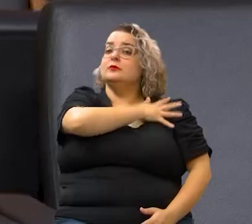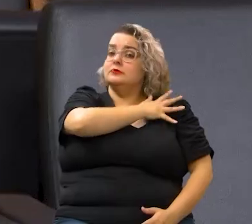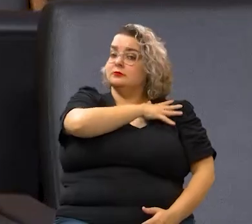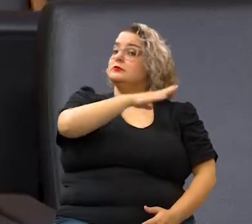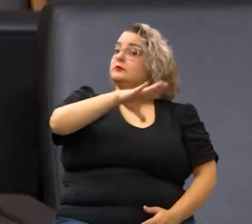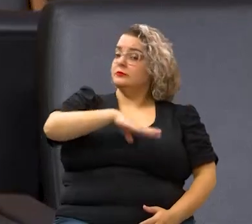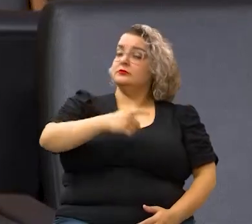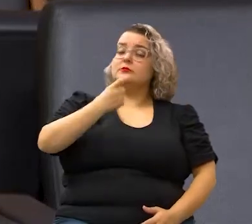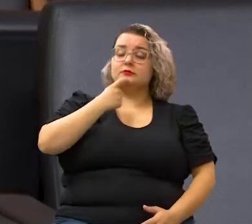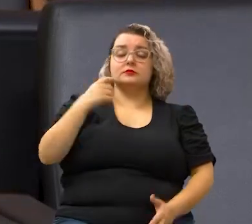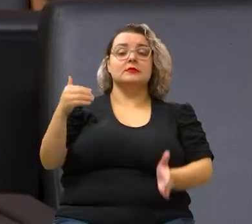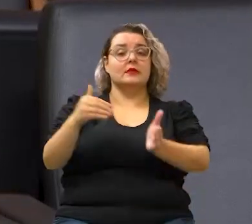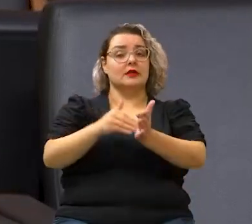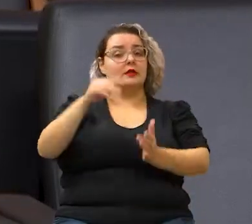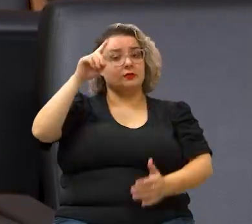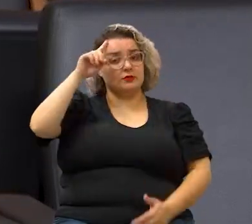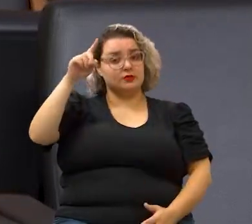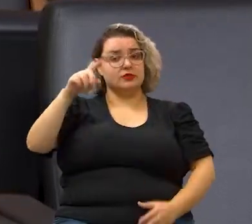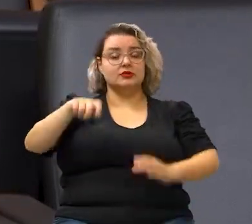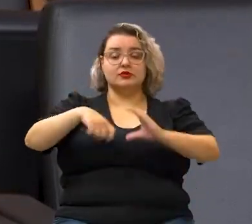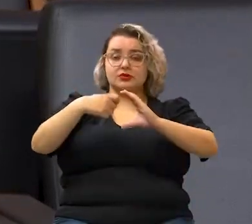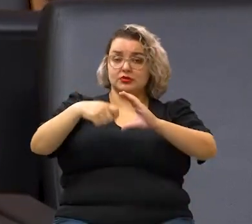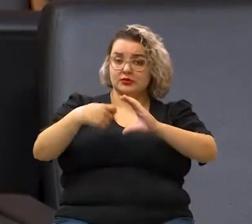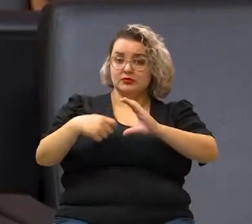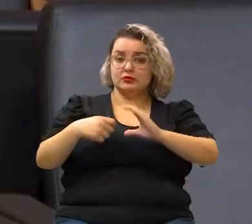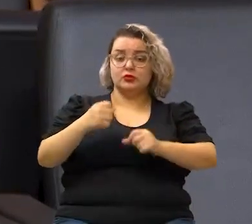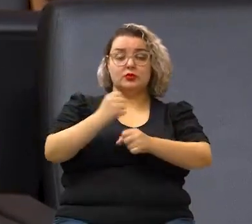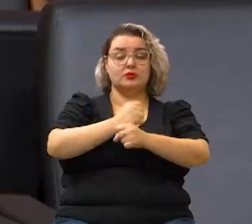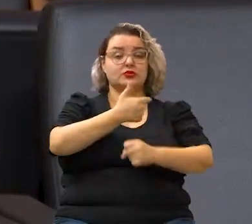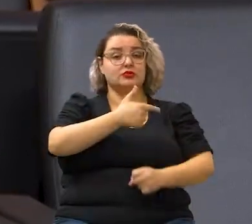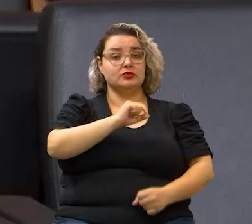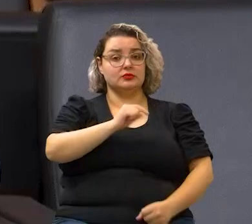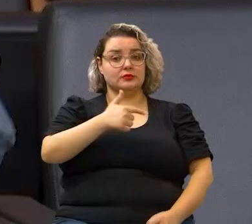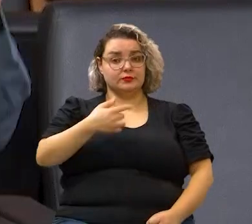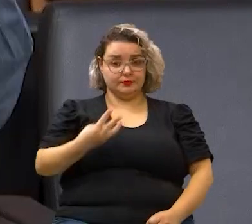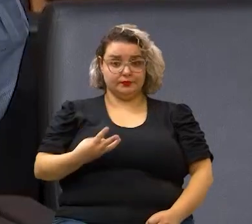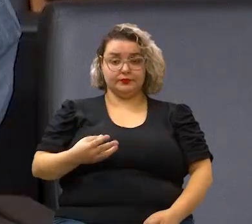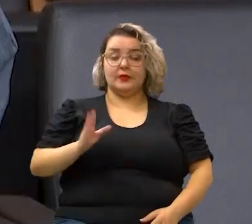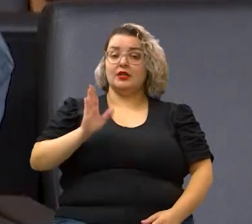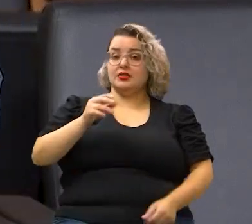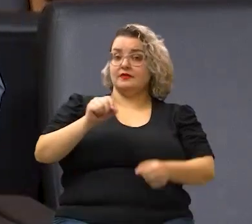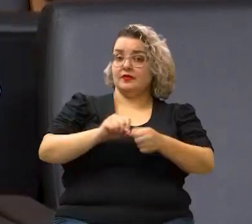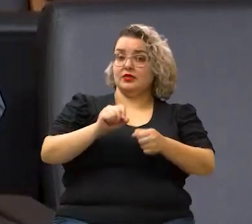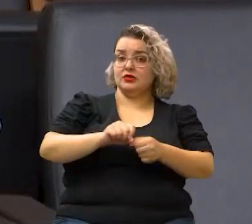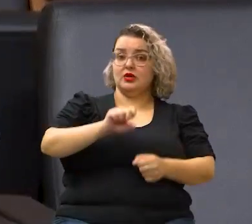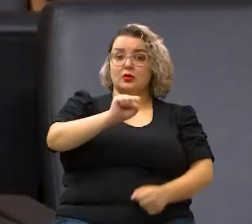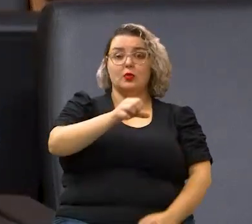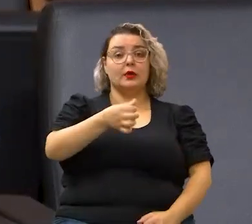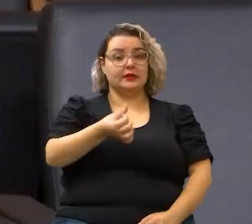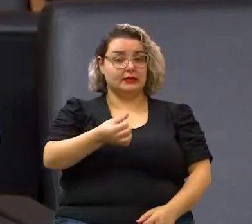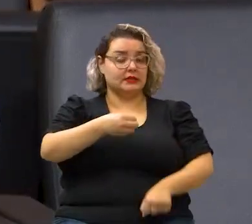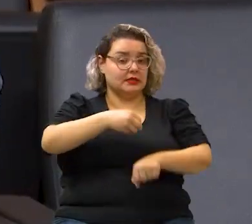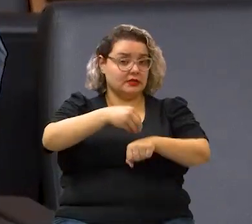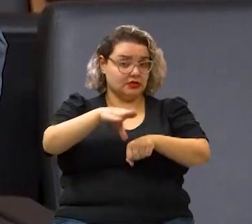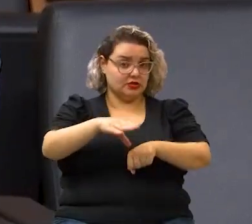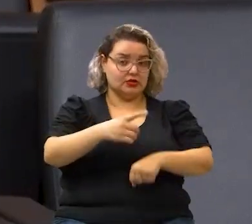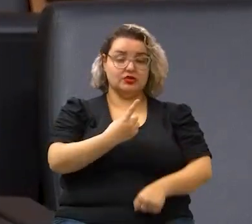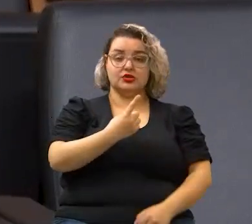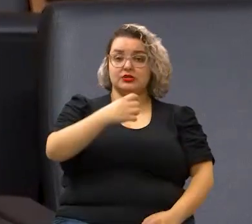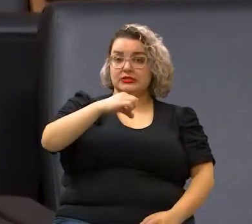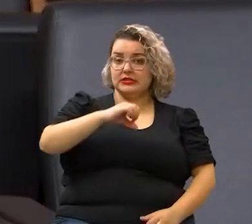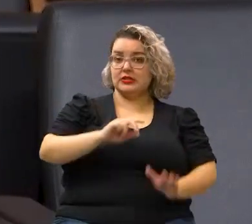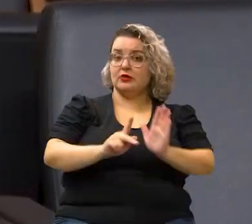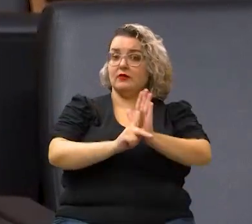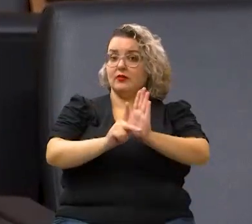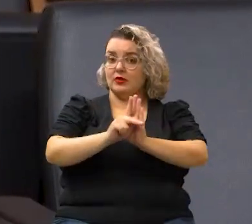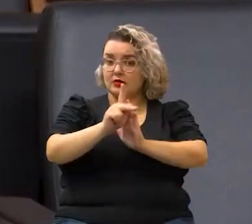município. E até o dia desta gravação, agora do ano de 2023, ele já fez 86 indicações,